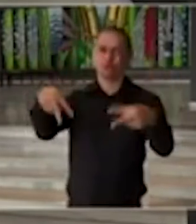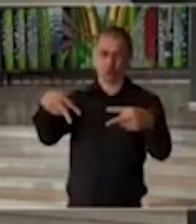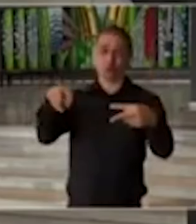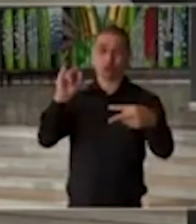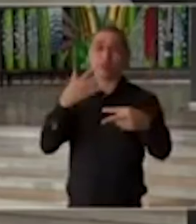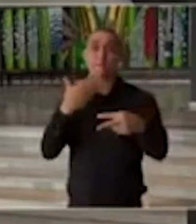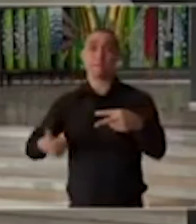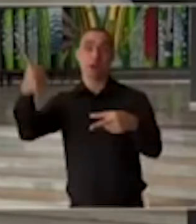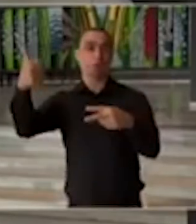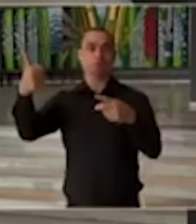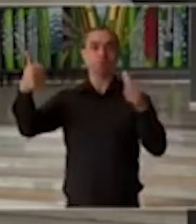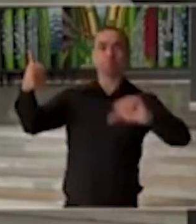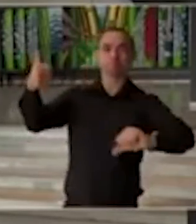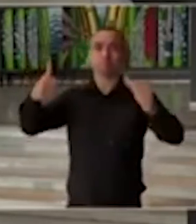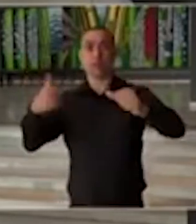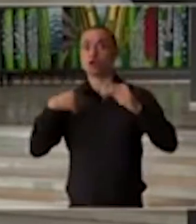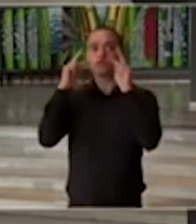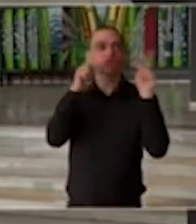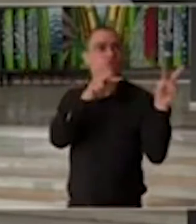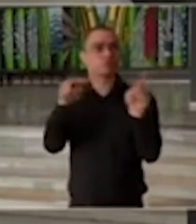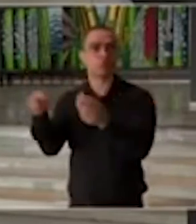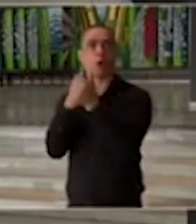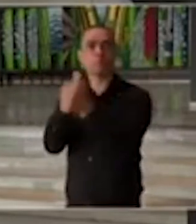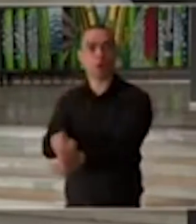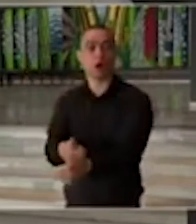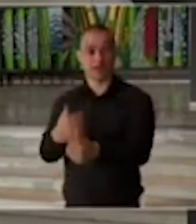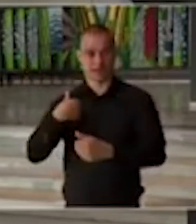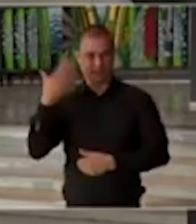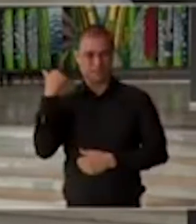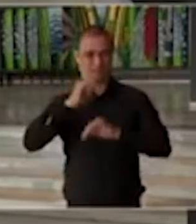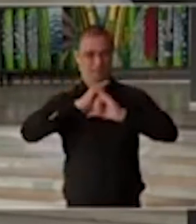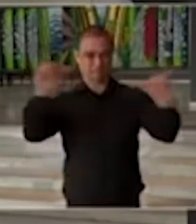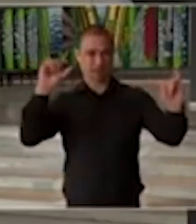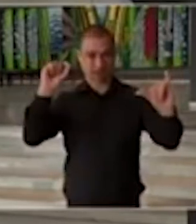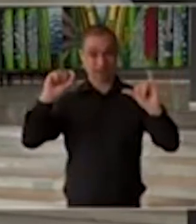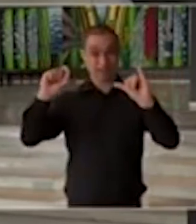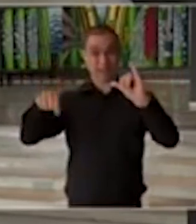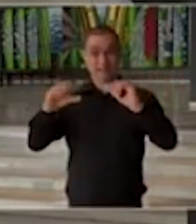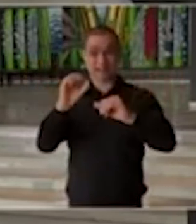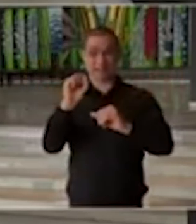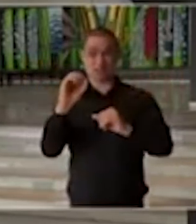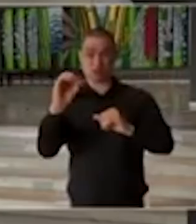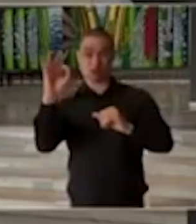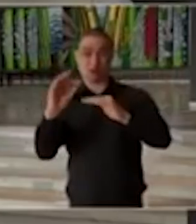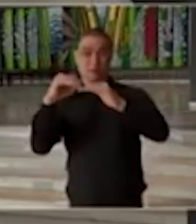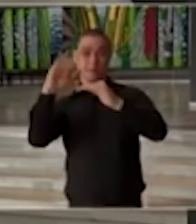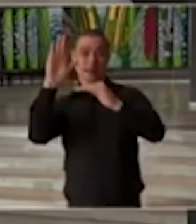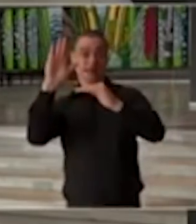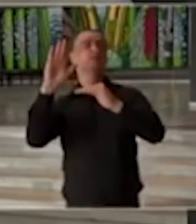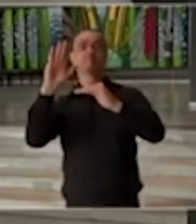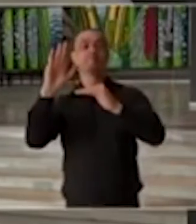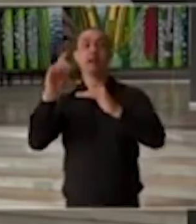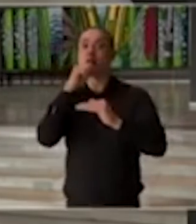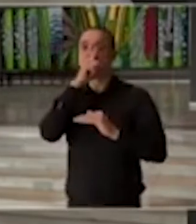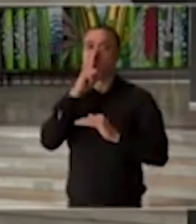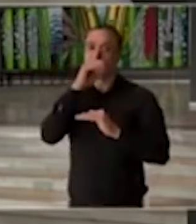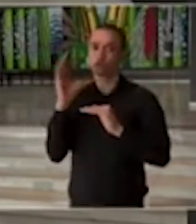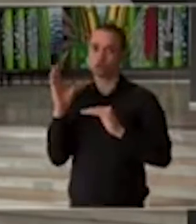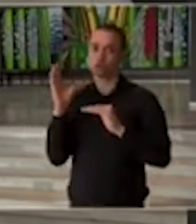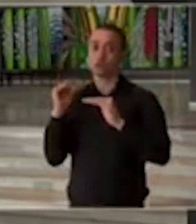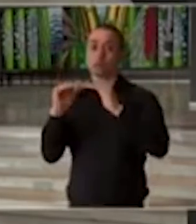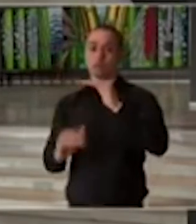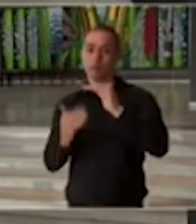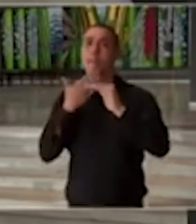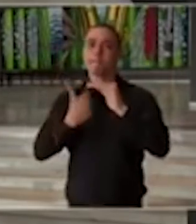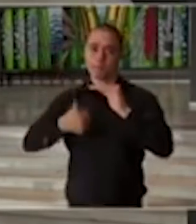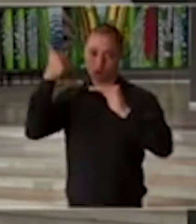estamos melhorando. Eu tinha mencionado que a capacidade acima de 80% é considerada arriscada e por